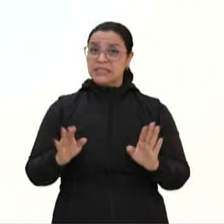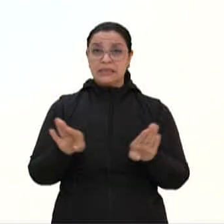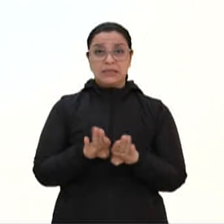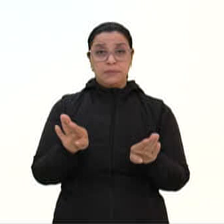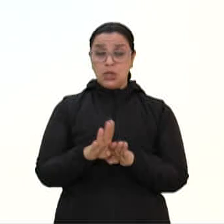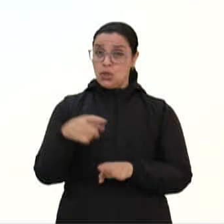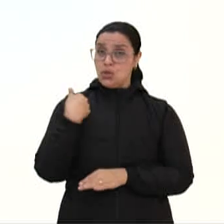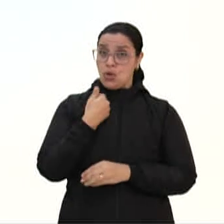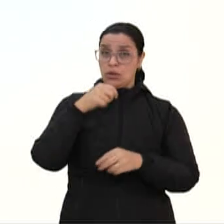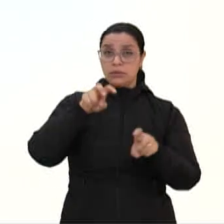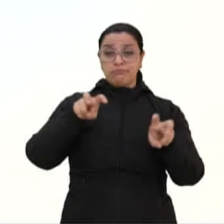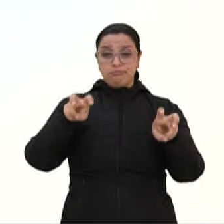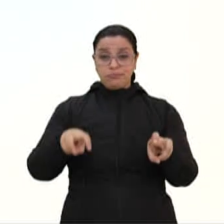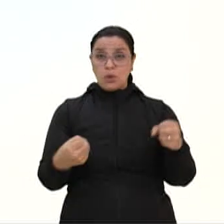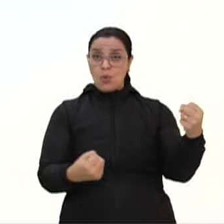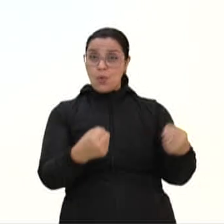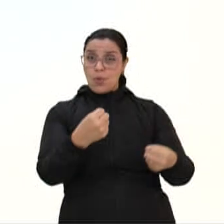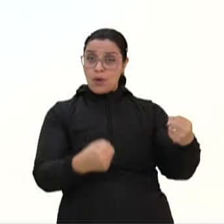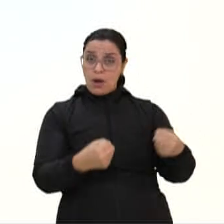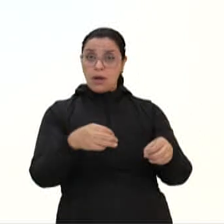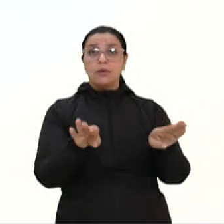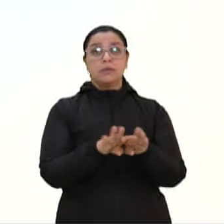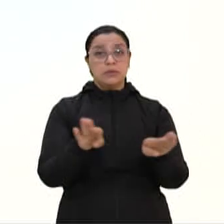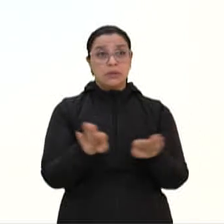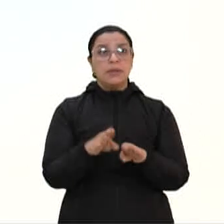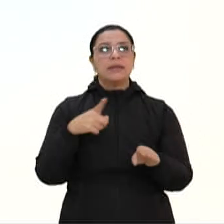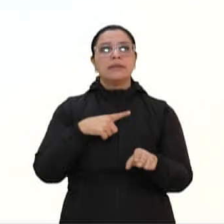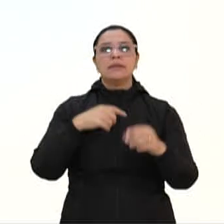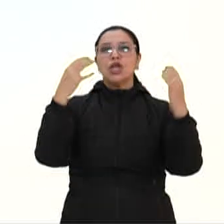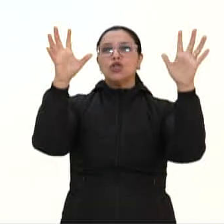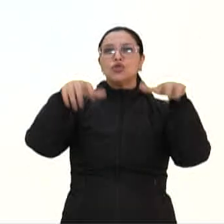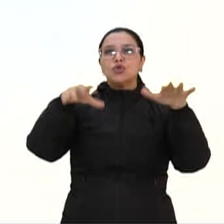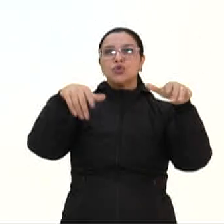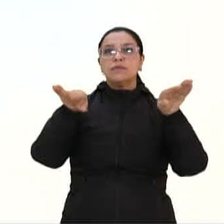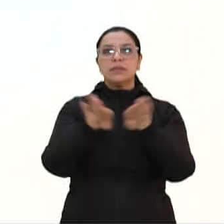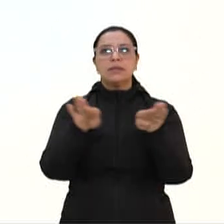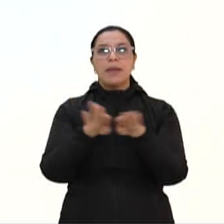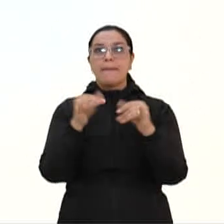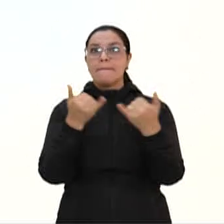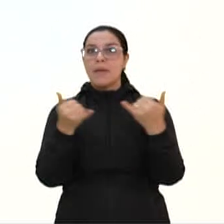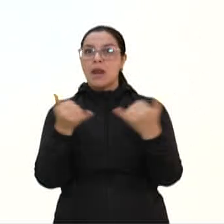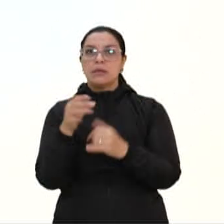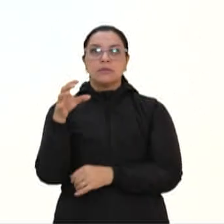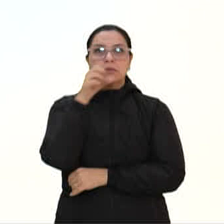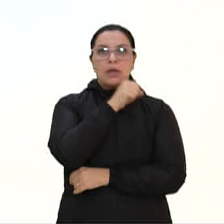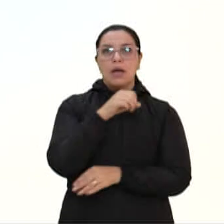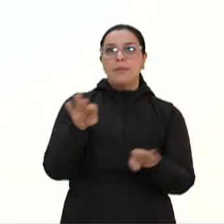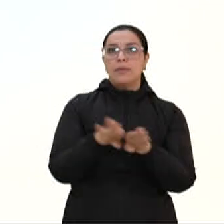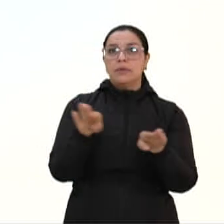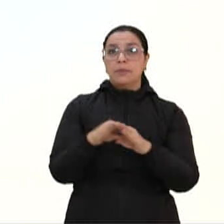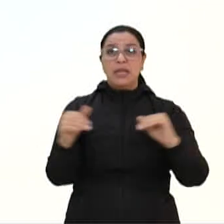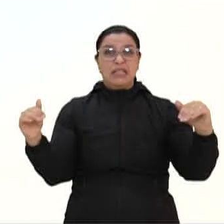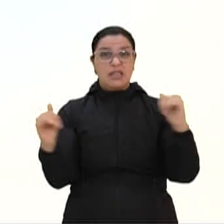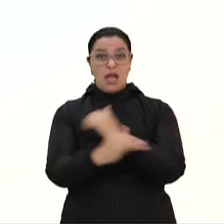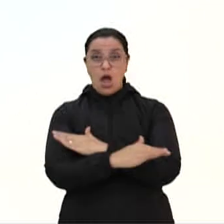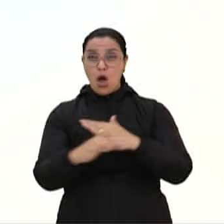estávamos no carro, chuviscava. O suficiente para que os carros entrassem numa luta desenfreada, no